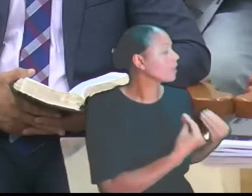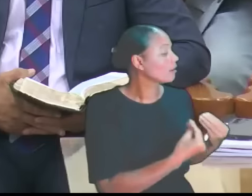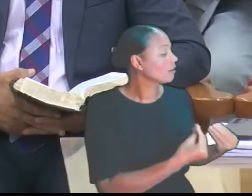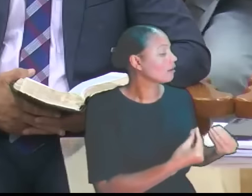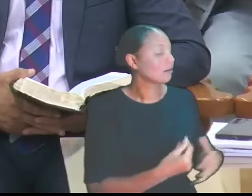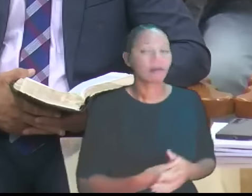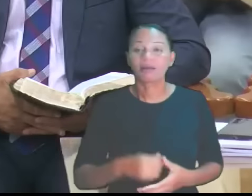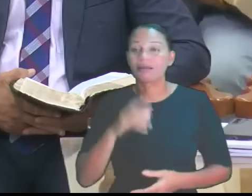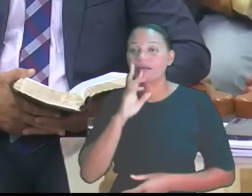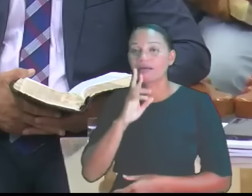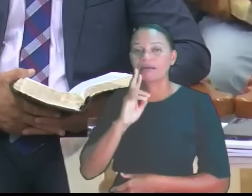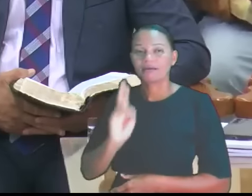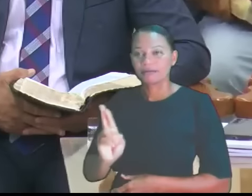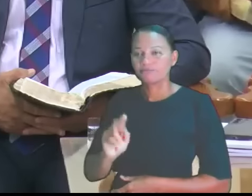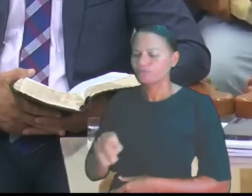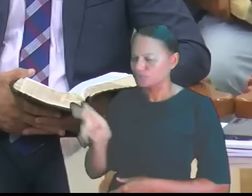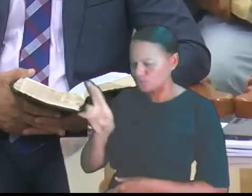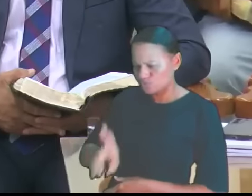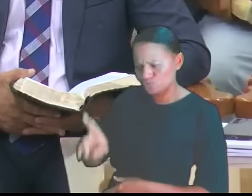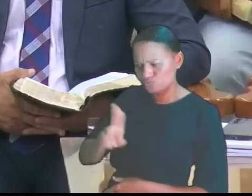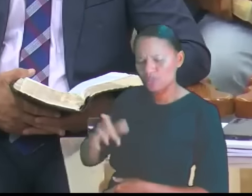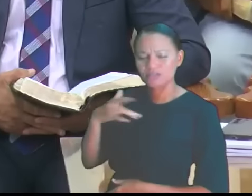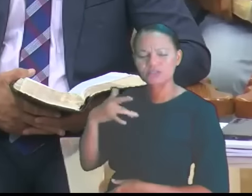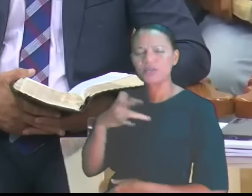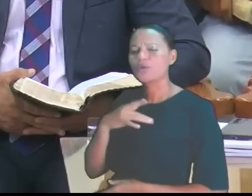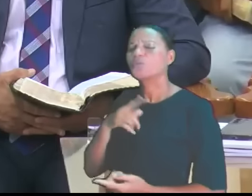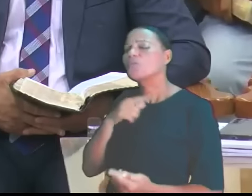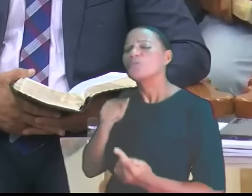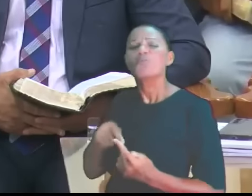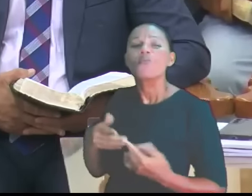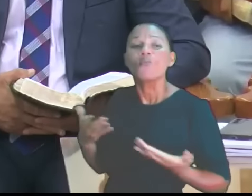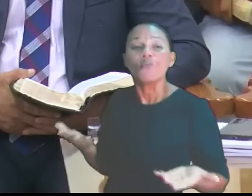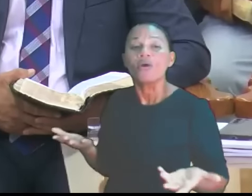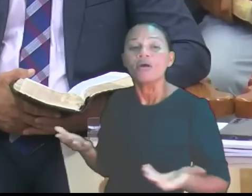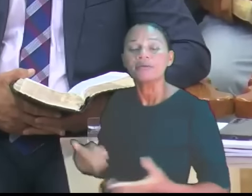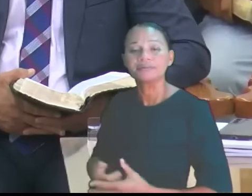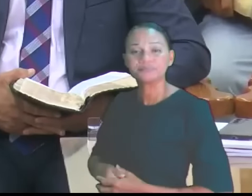A resposta é que você tem usado a saúde que tem para quê?